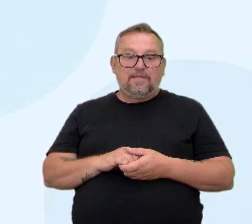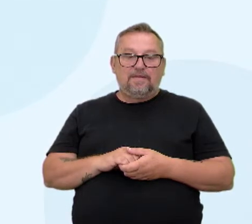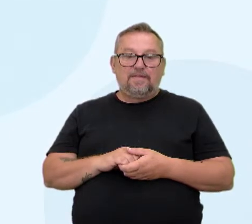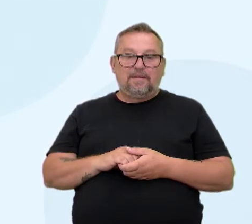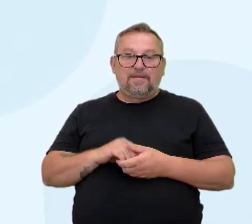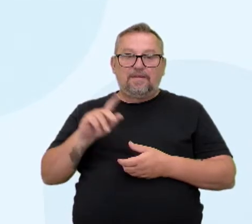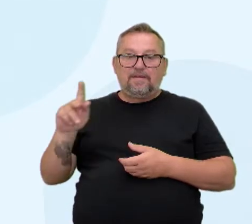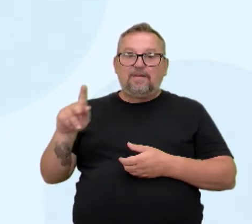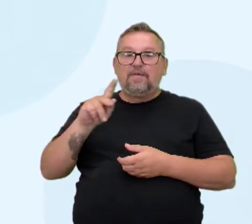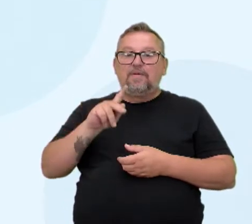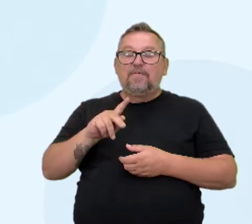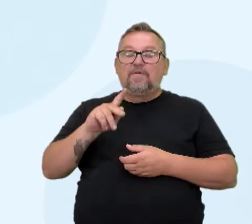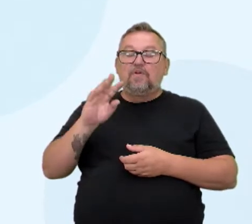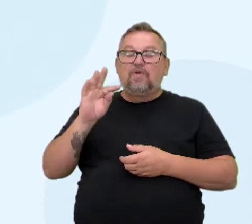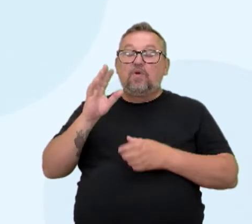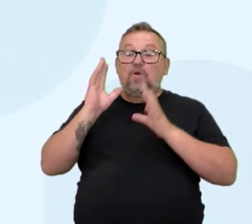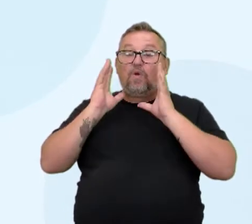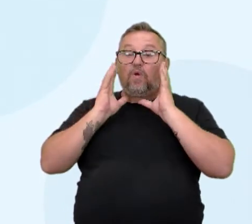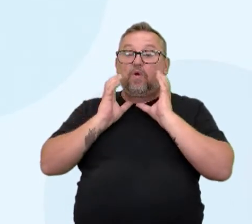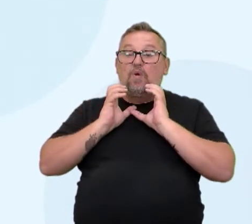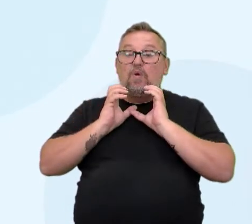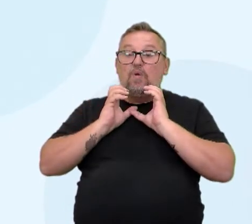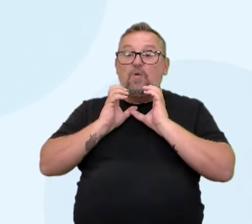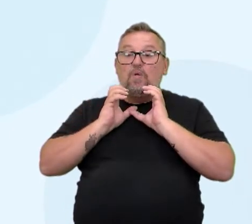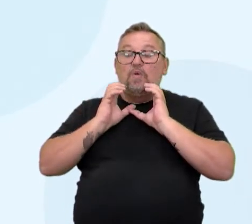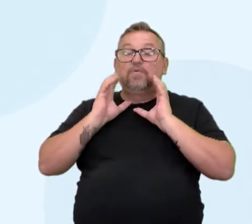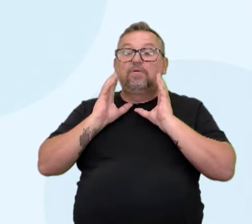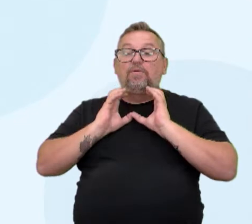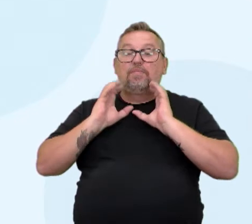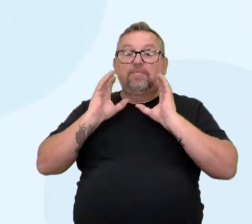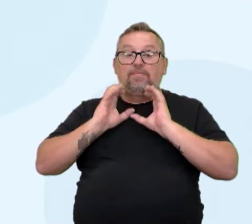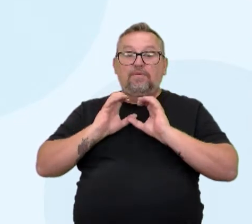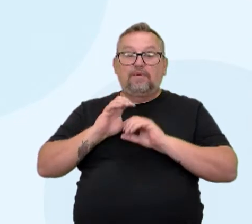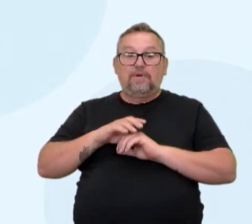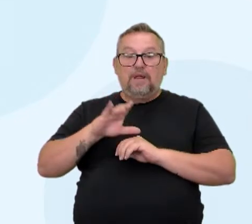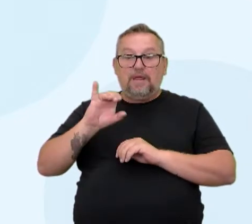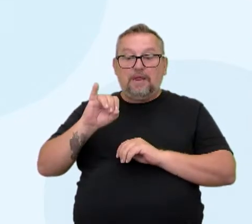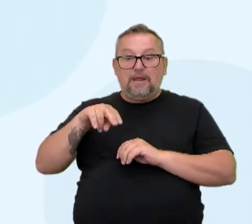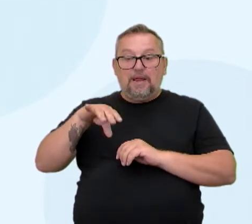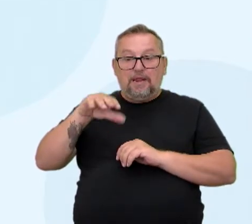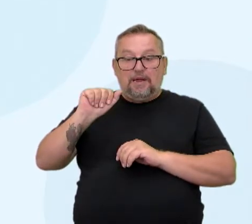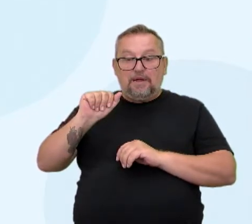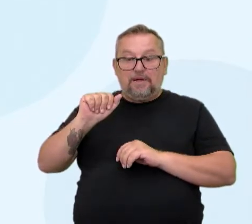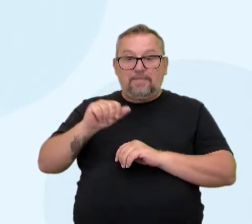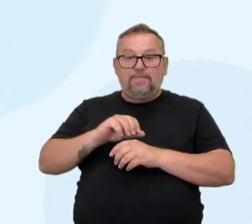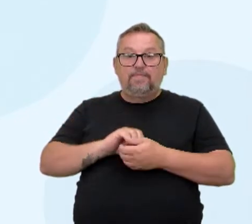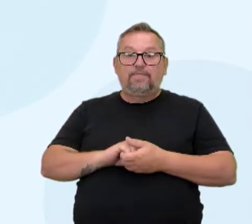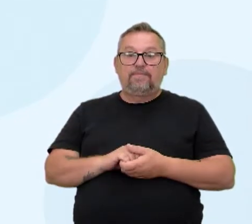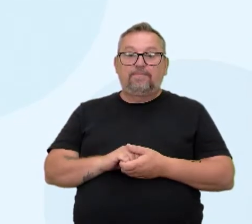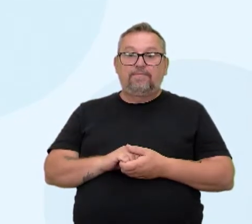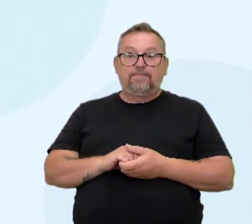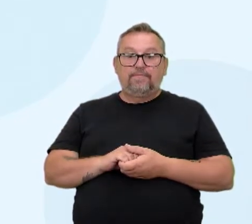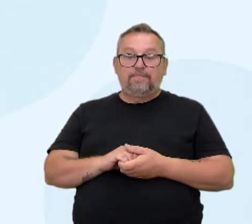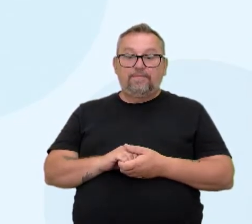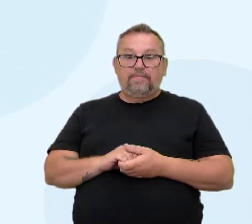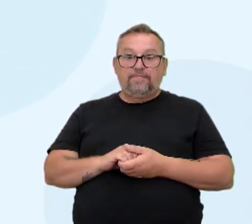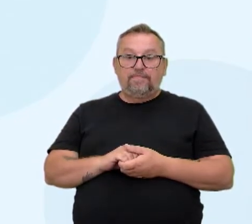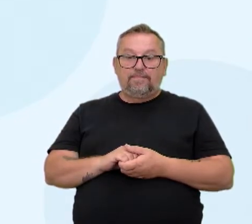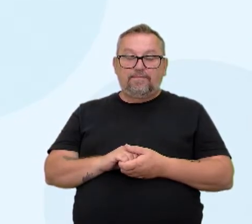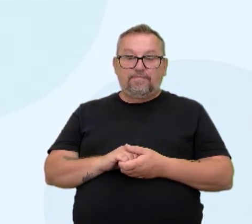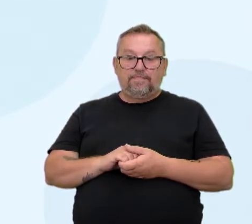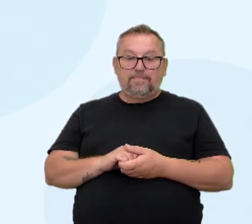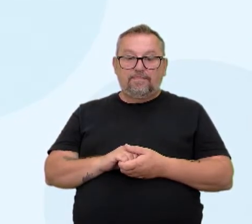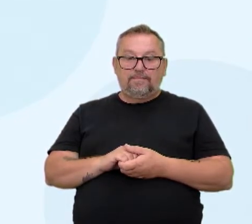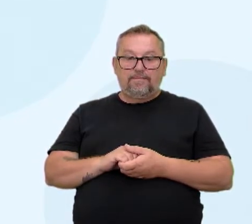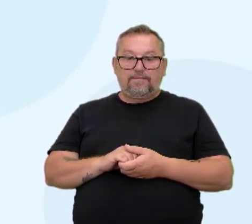Educação Financeira em Conexão. Quem é a professora aqui? Sou eu, a professora Ilana.